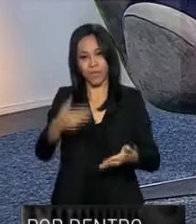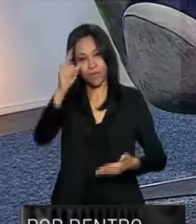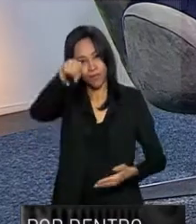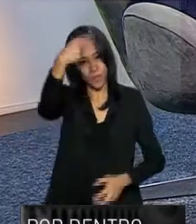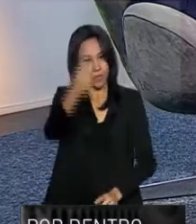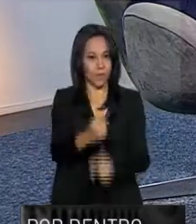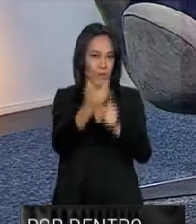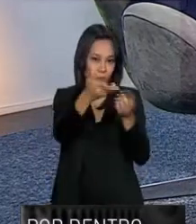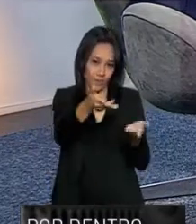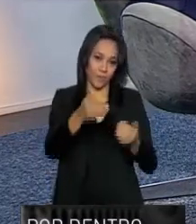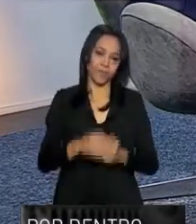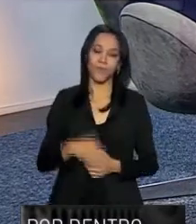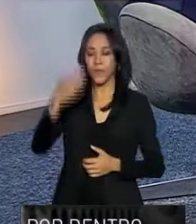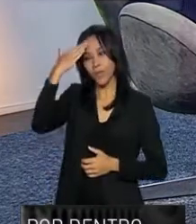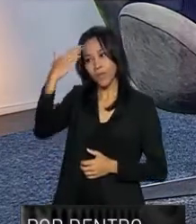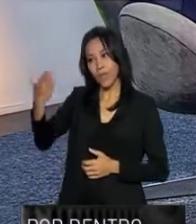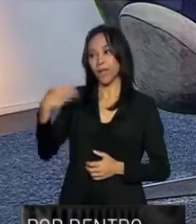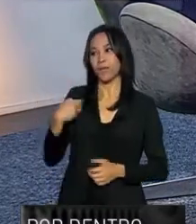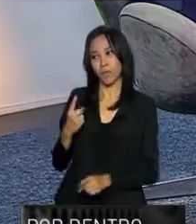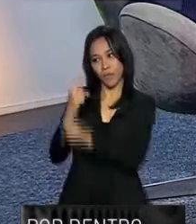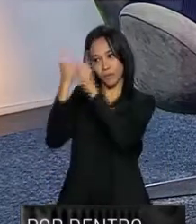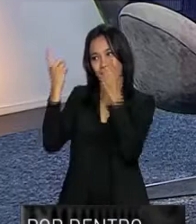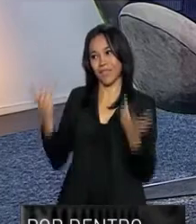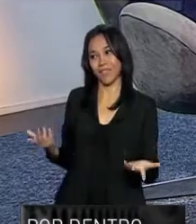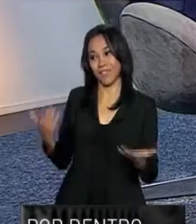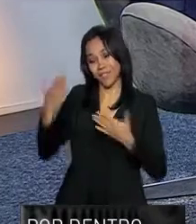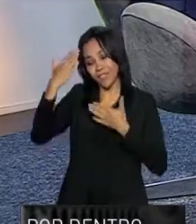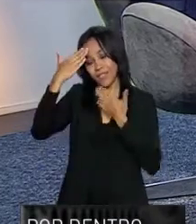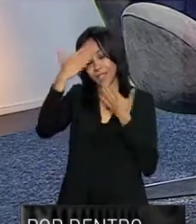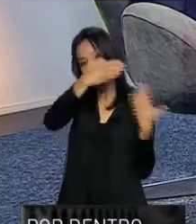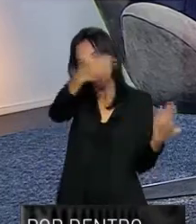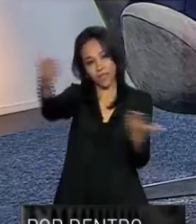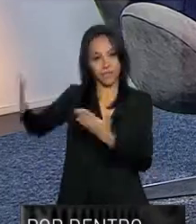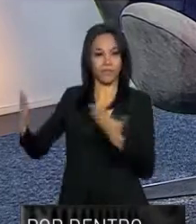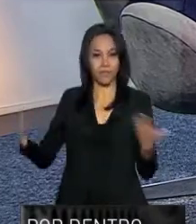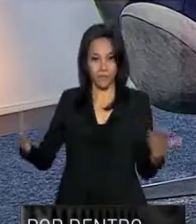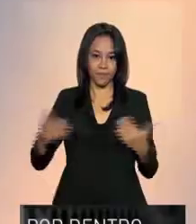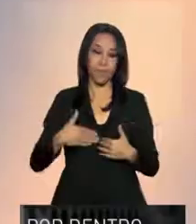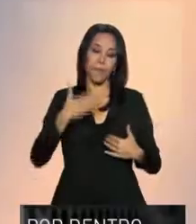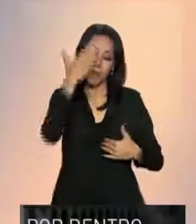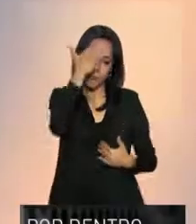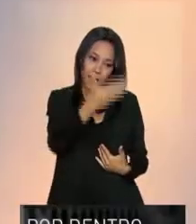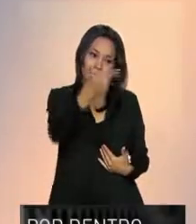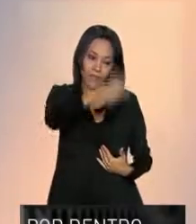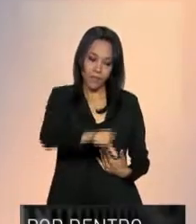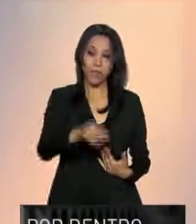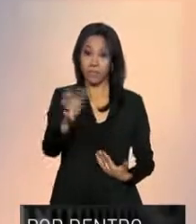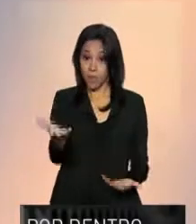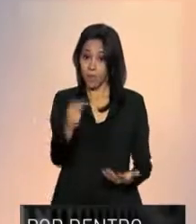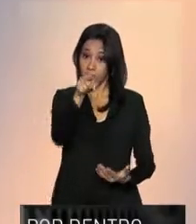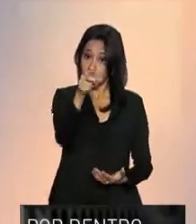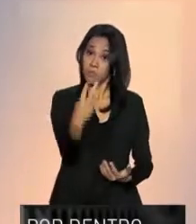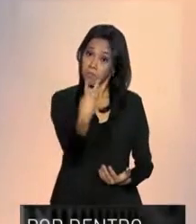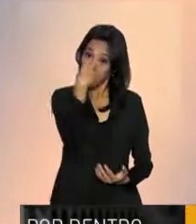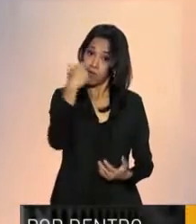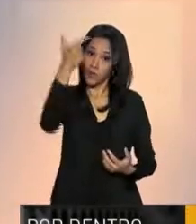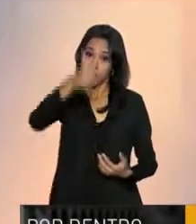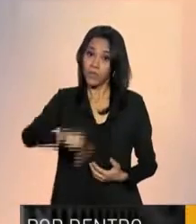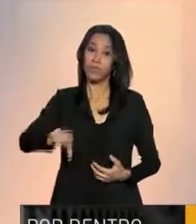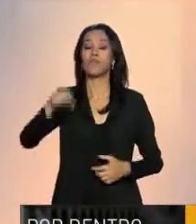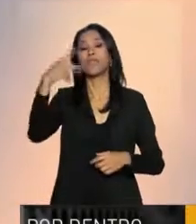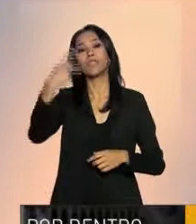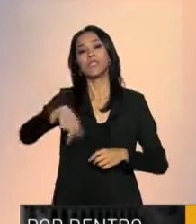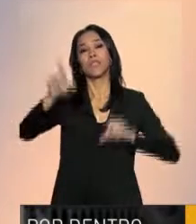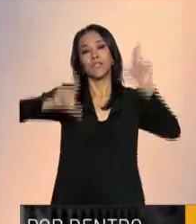oportunidade obrigado pela oportunidade e agradeço a todos pela participação obrigada mais uma vez bem você pode rever o programa no canal da tv